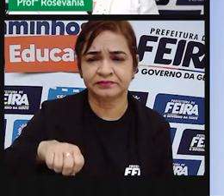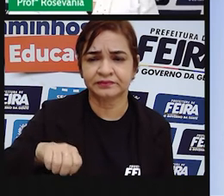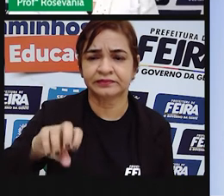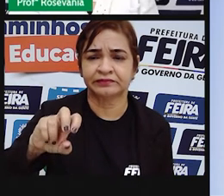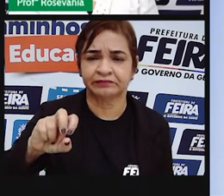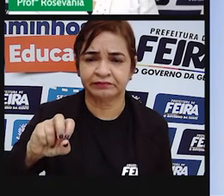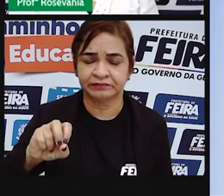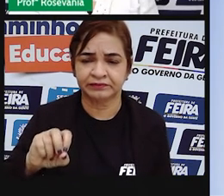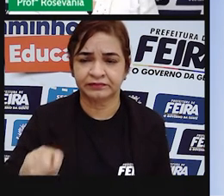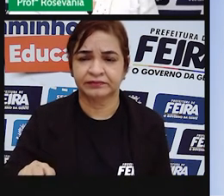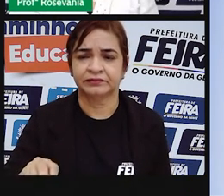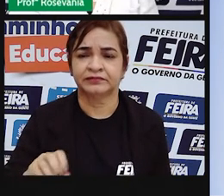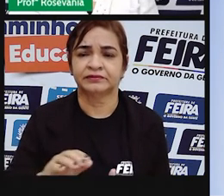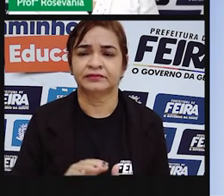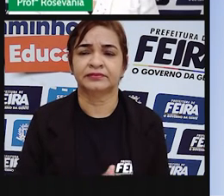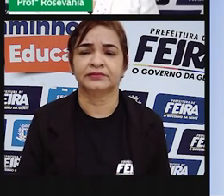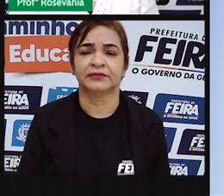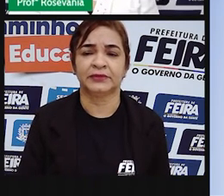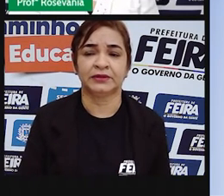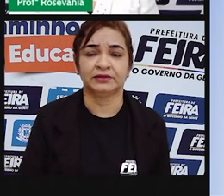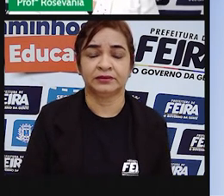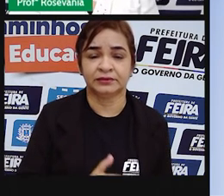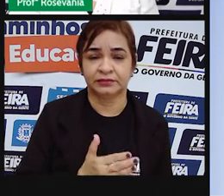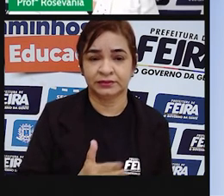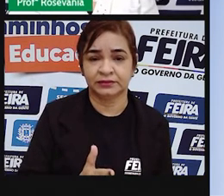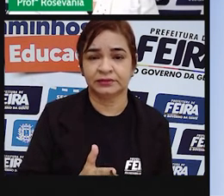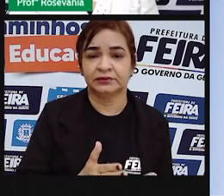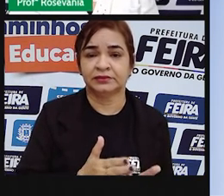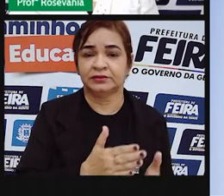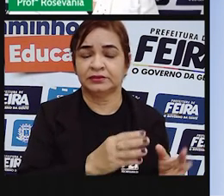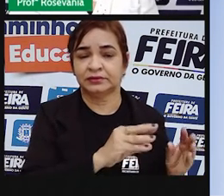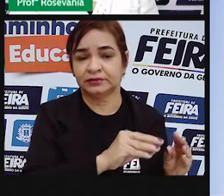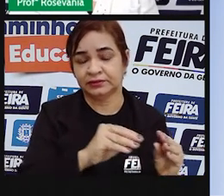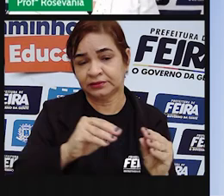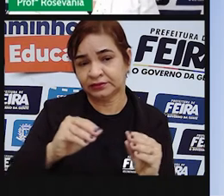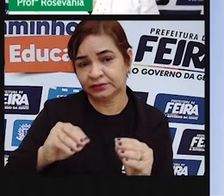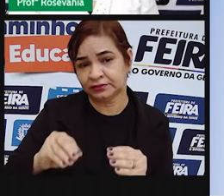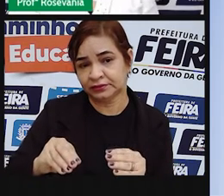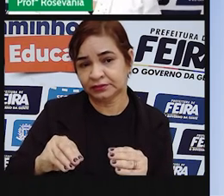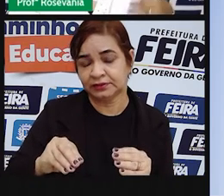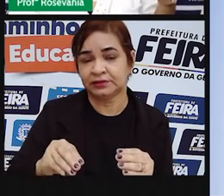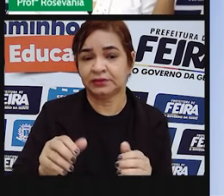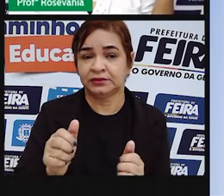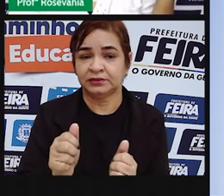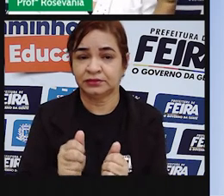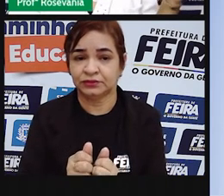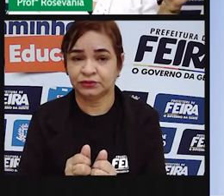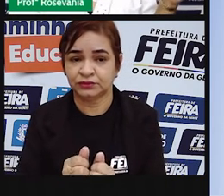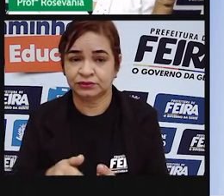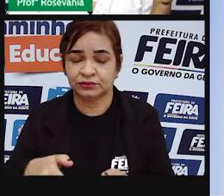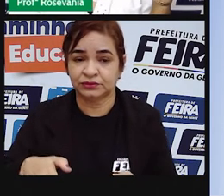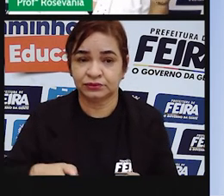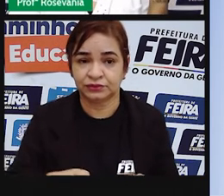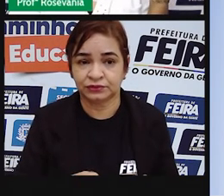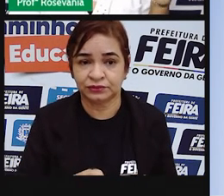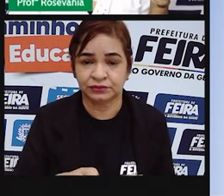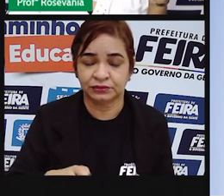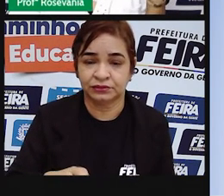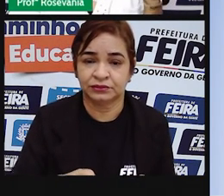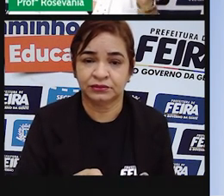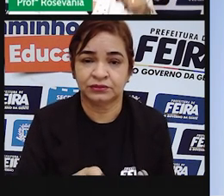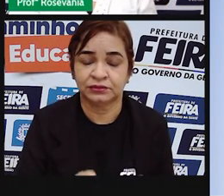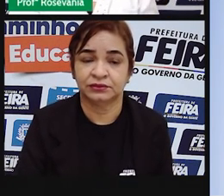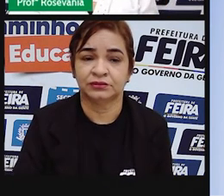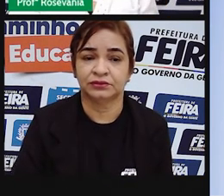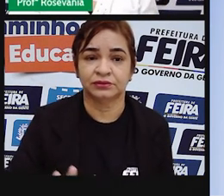maior mesma de 40 e 50 ficou nessa parte aqui mais do litoral mas como nós Já estudamos anteriormente dentro da